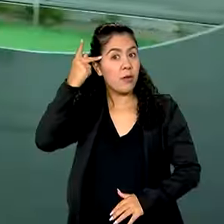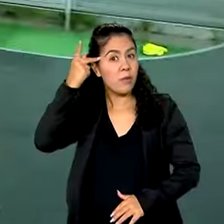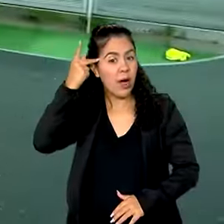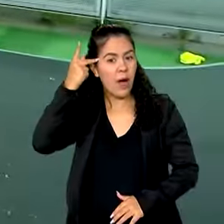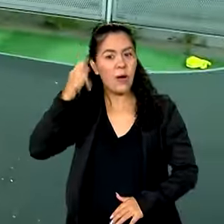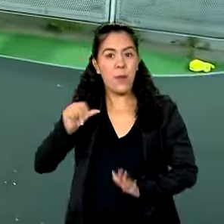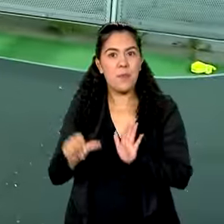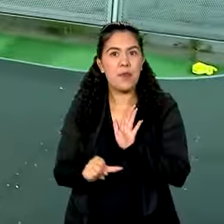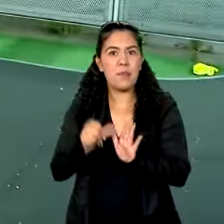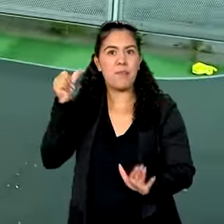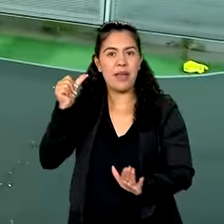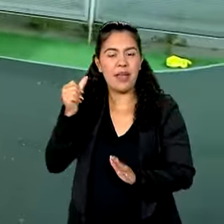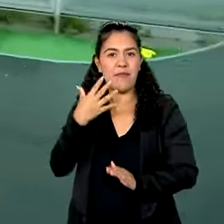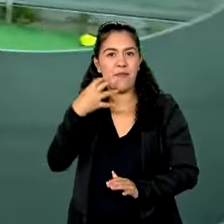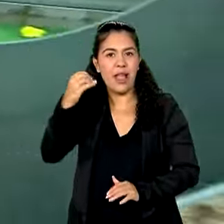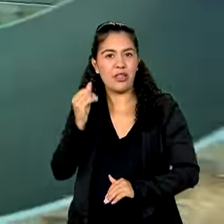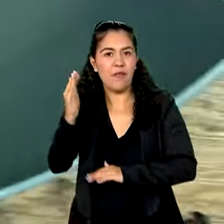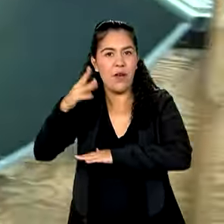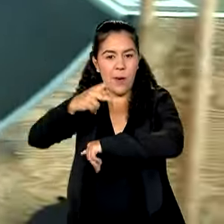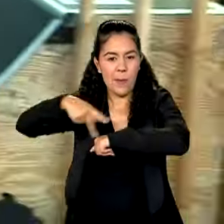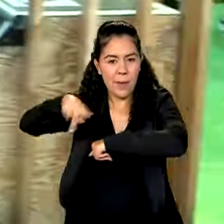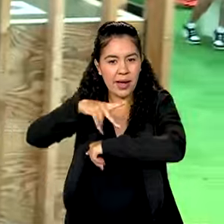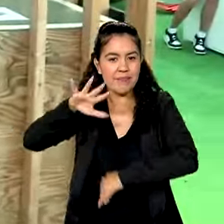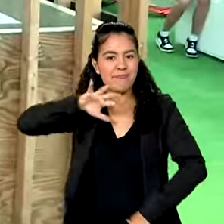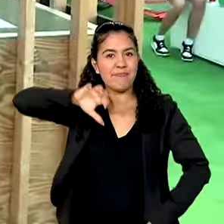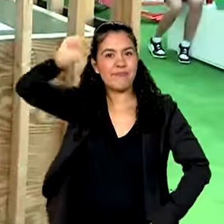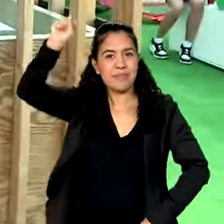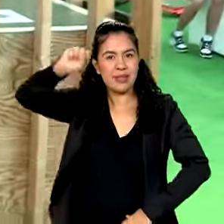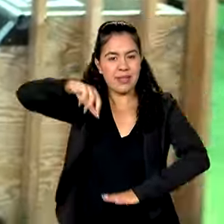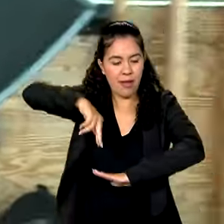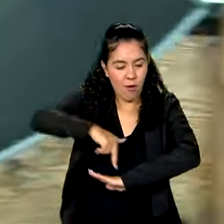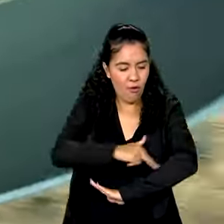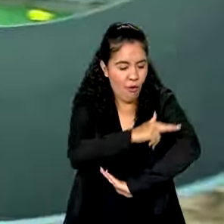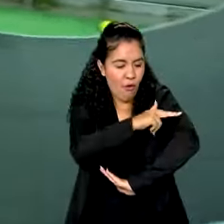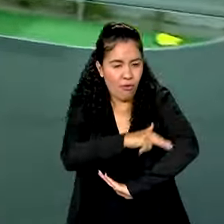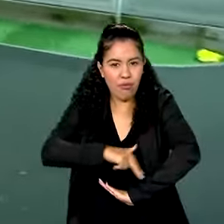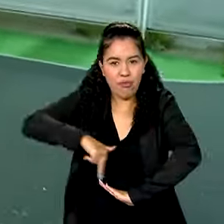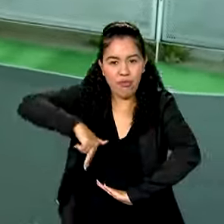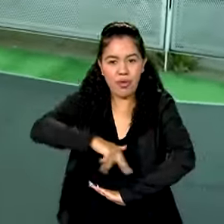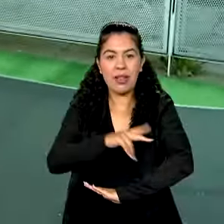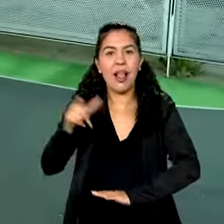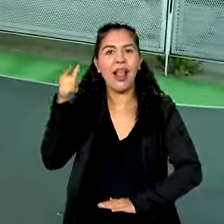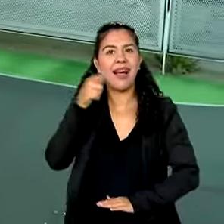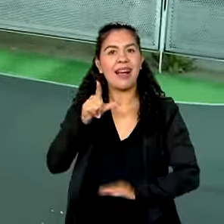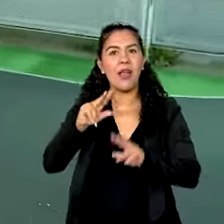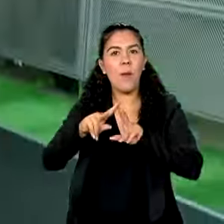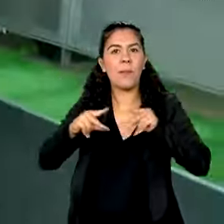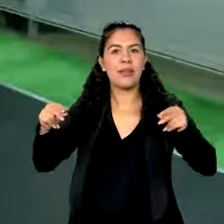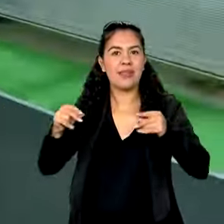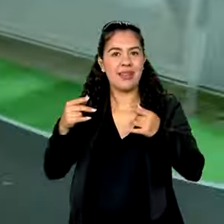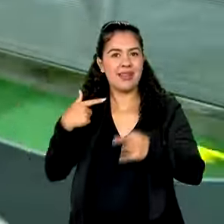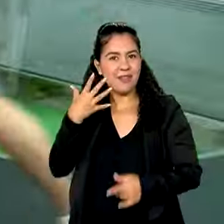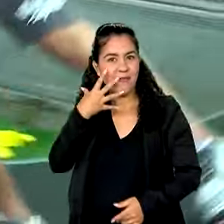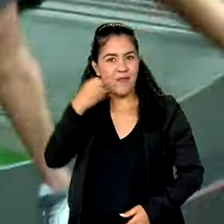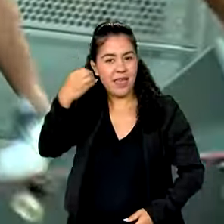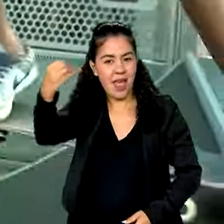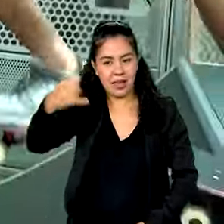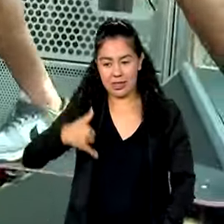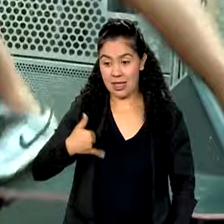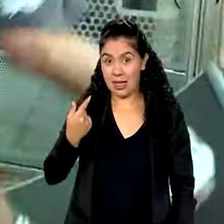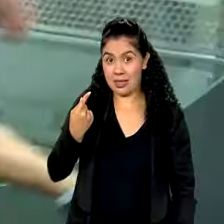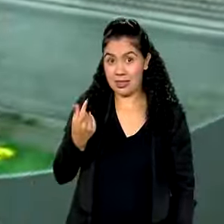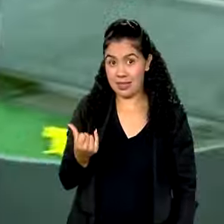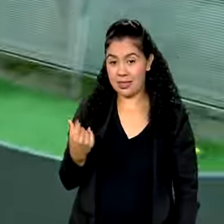Brasil, venceu um campeonato de skate e ganhou de presente uma viagem para acompanhar as Olimpíadas de Paris. Com 16